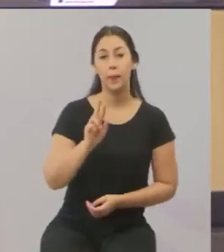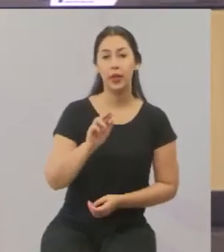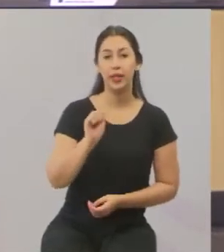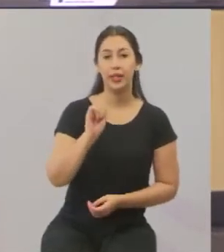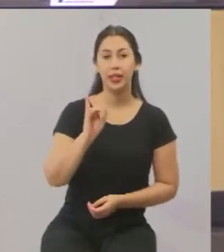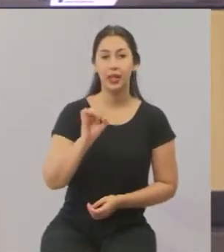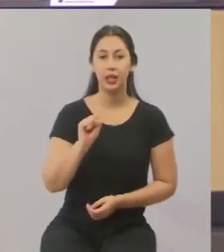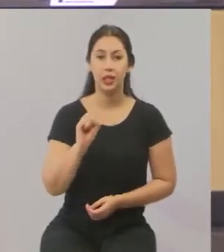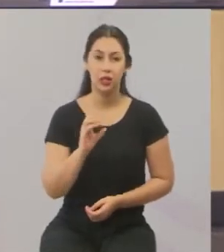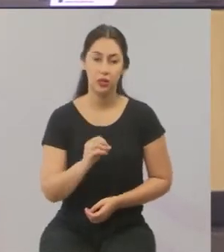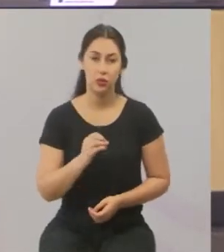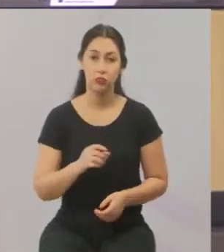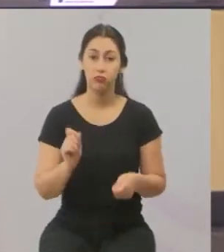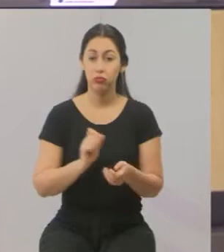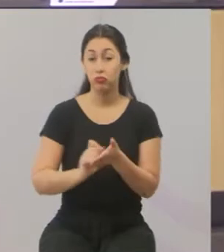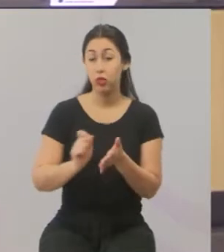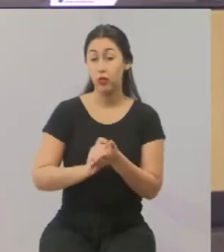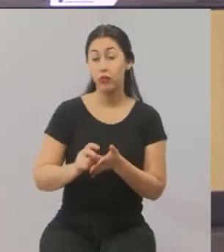vereador Arildo Batista.